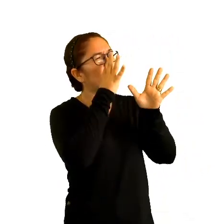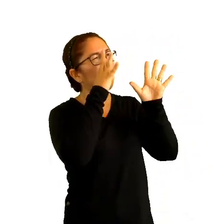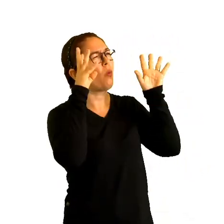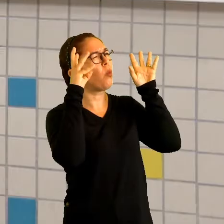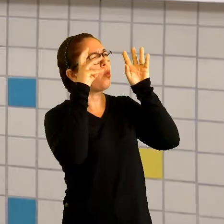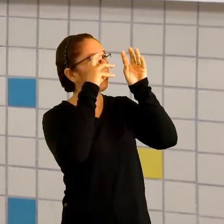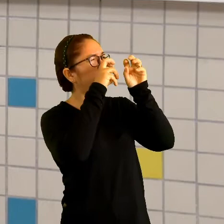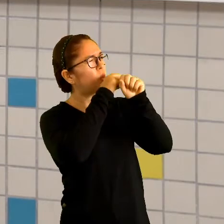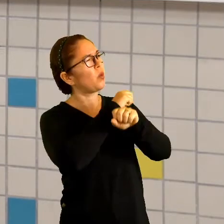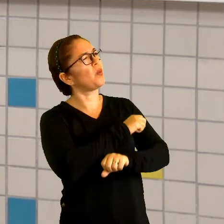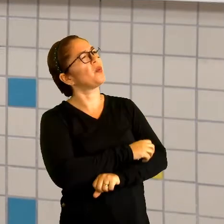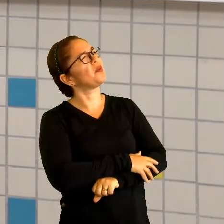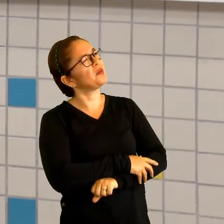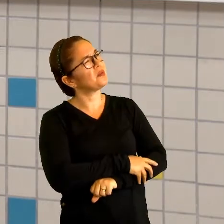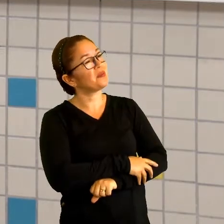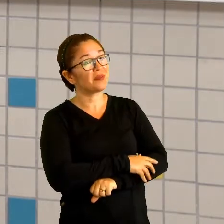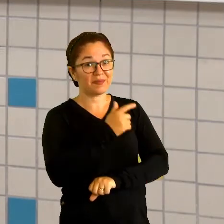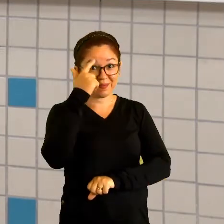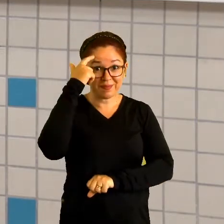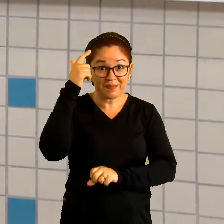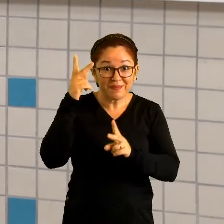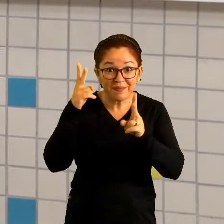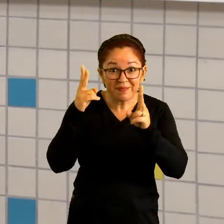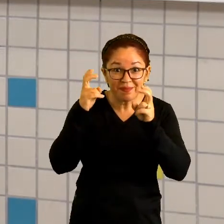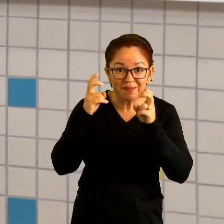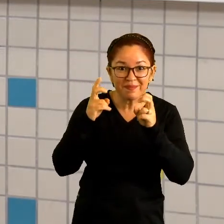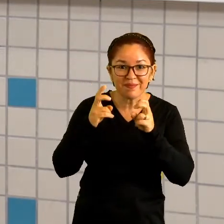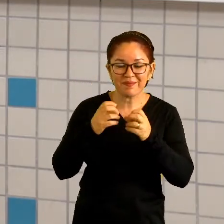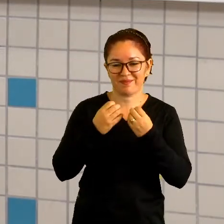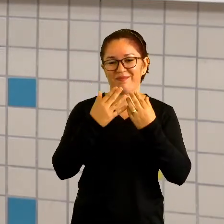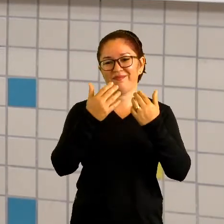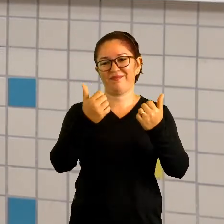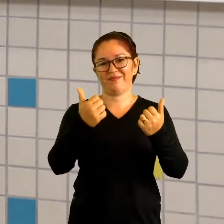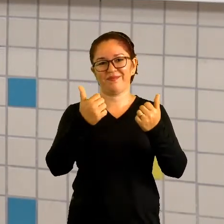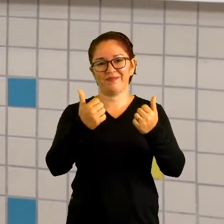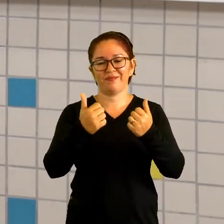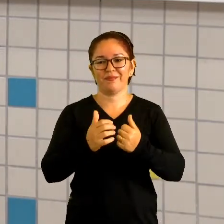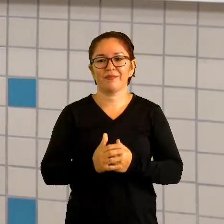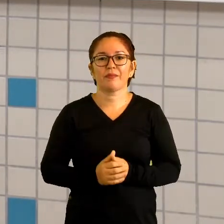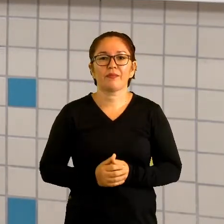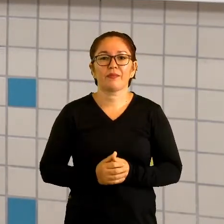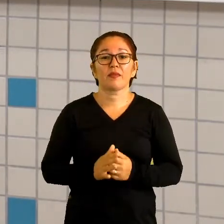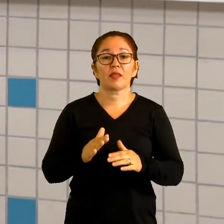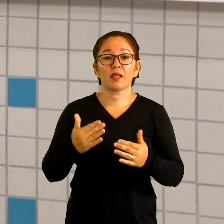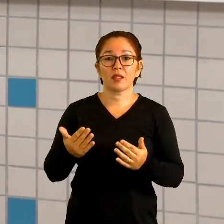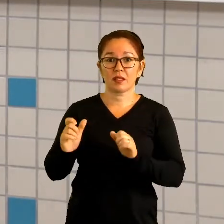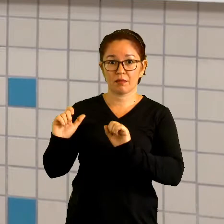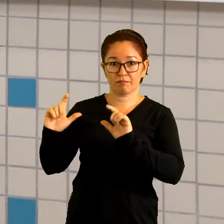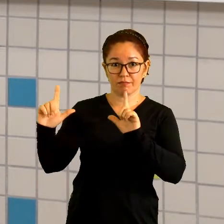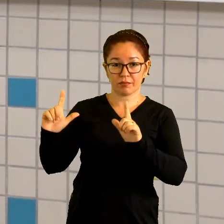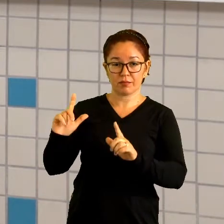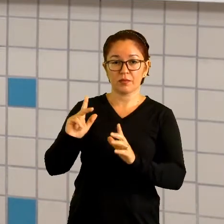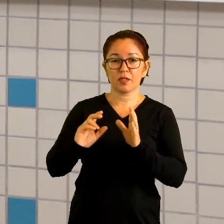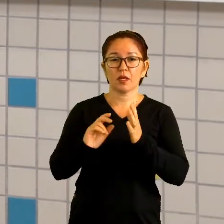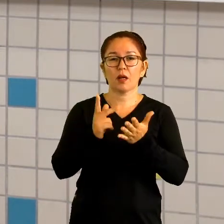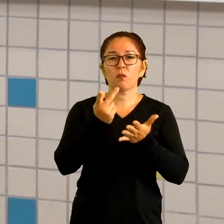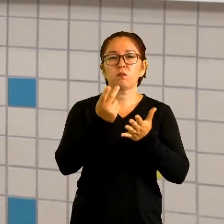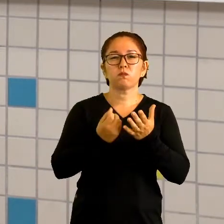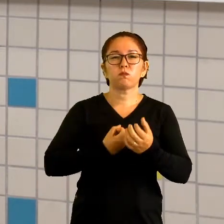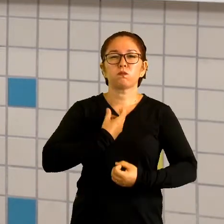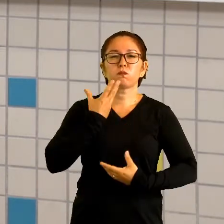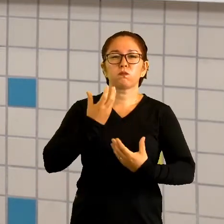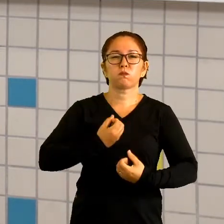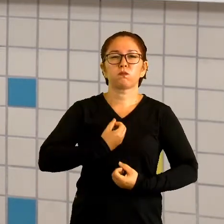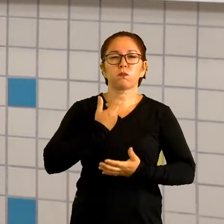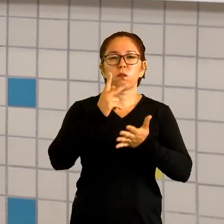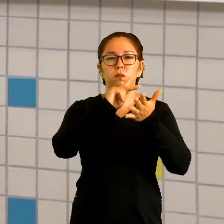escuridão! Perceberam? Então, vamos. O poema, ele está falando de